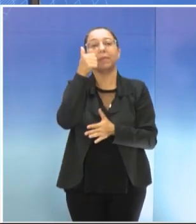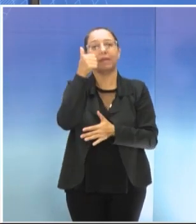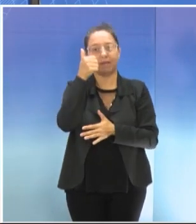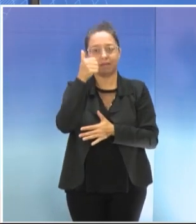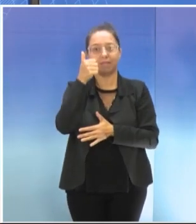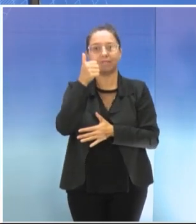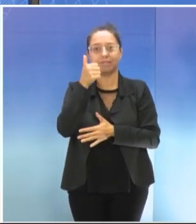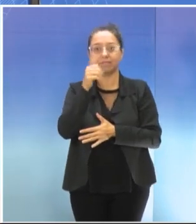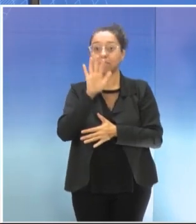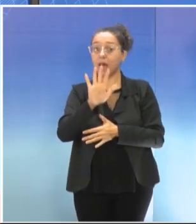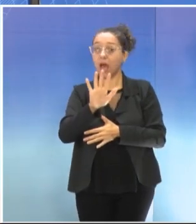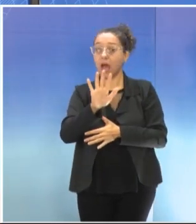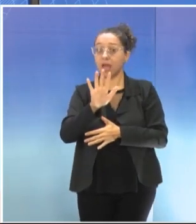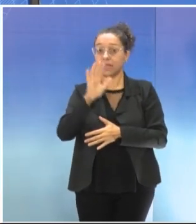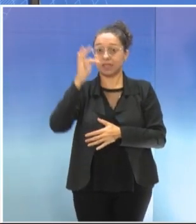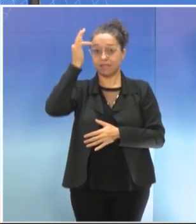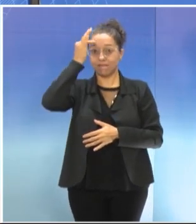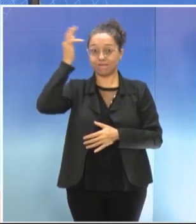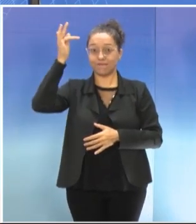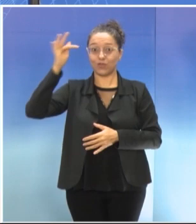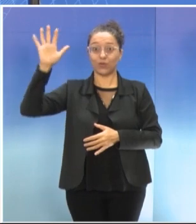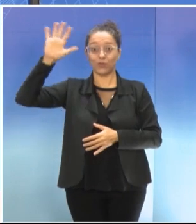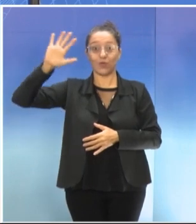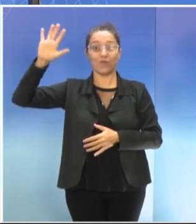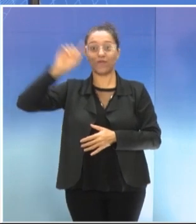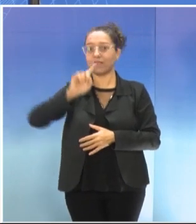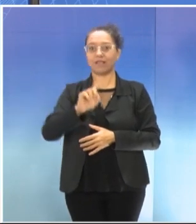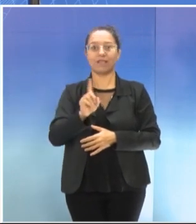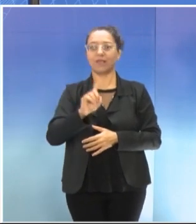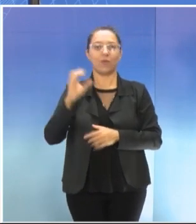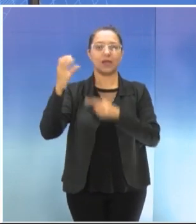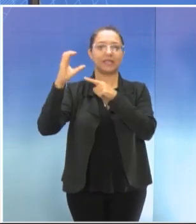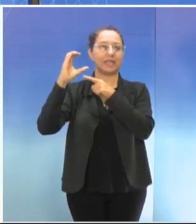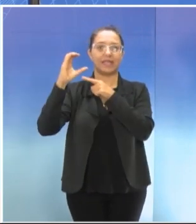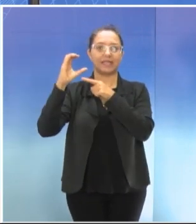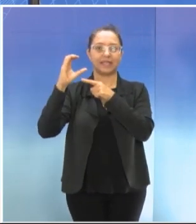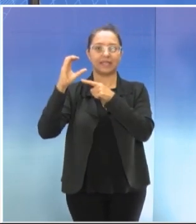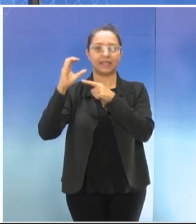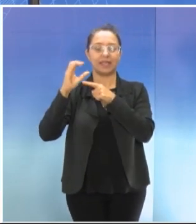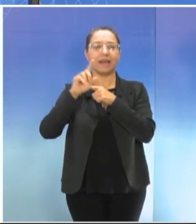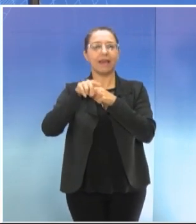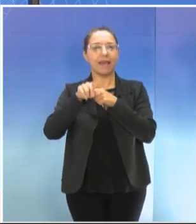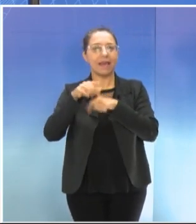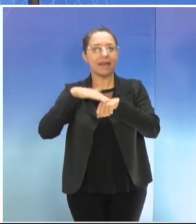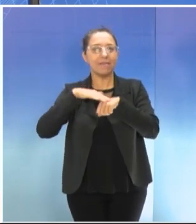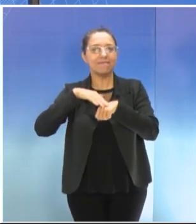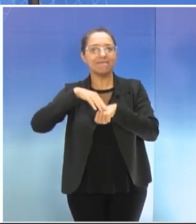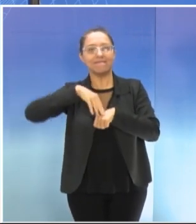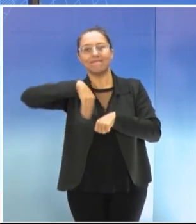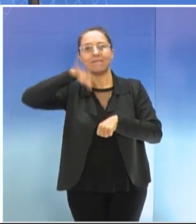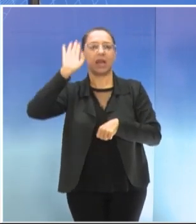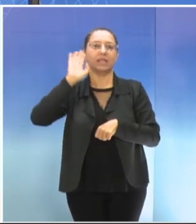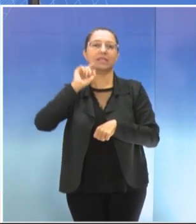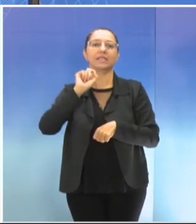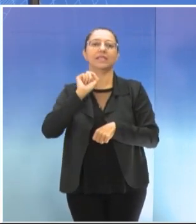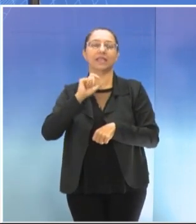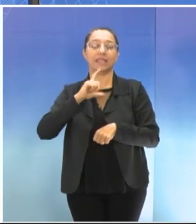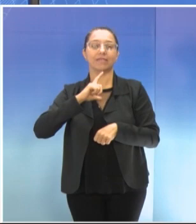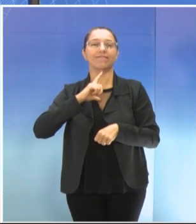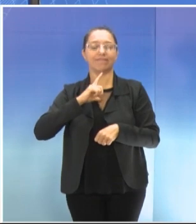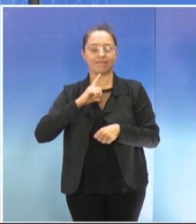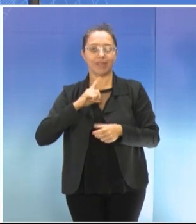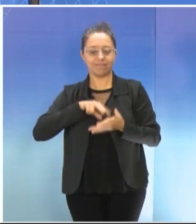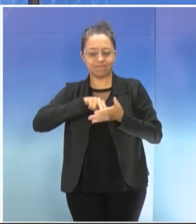ciências, porém ela não é uma ciência. Você sabia disso? A filosofia é muito mais um exercício e uma